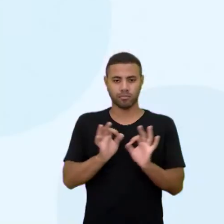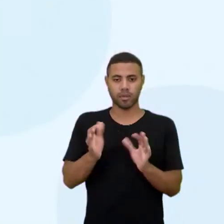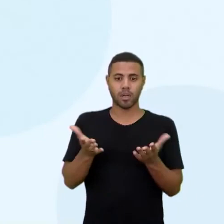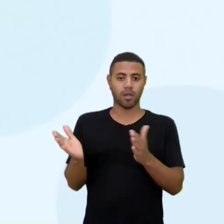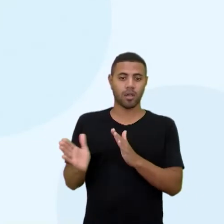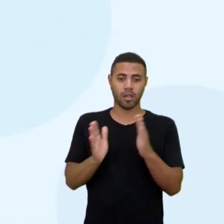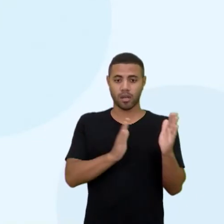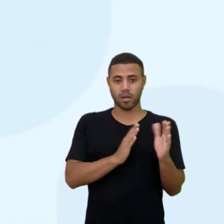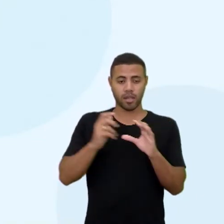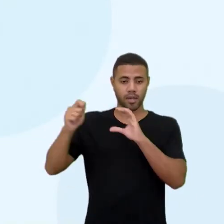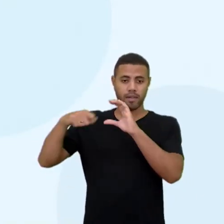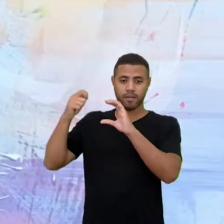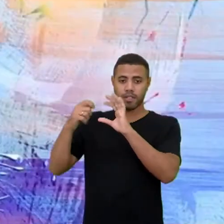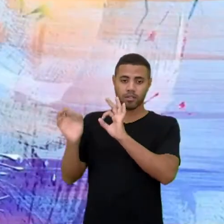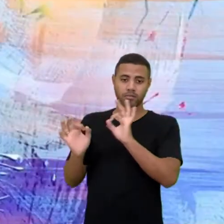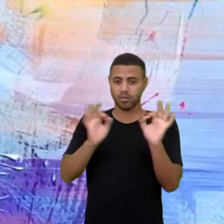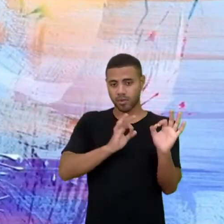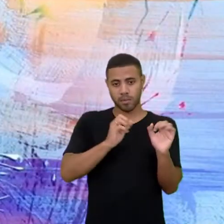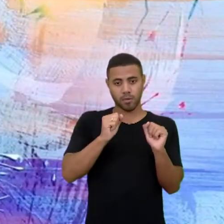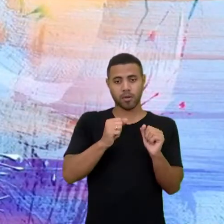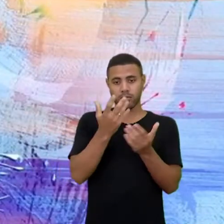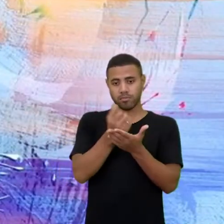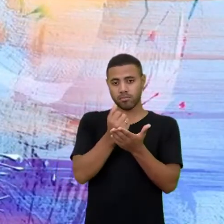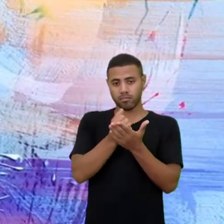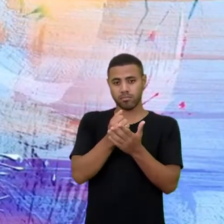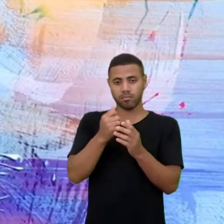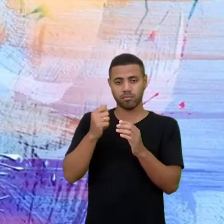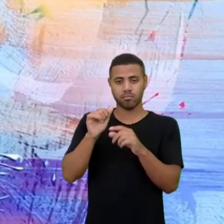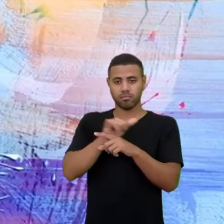ilustrar um pouquinho sobre essa nossa fala. Ah, perfeito.